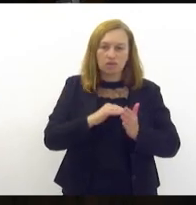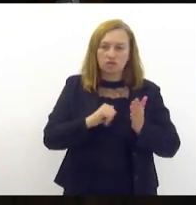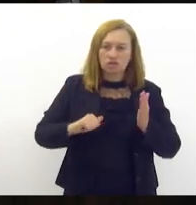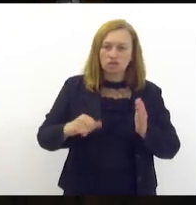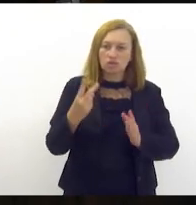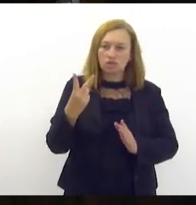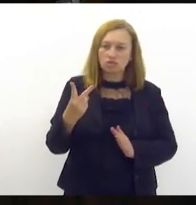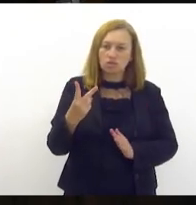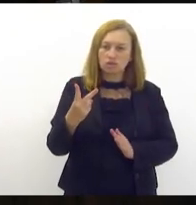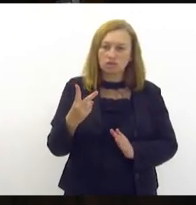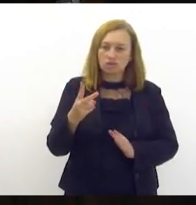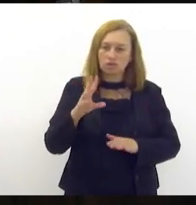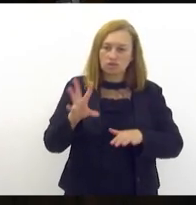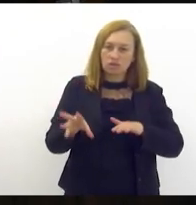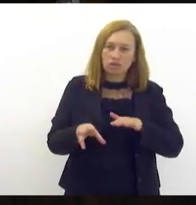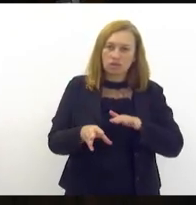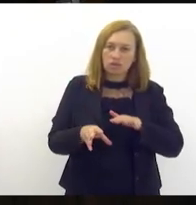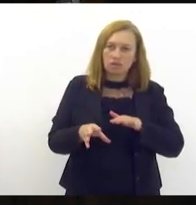duas emendas.